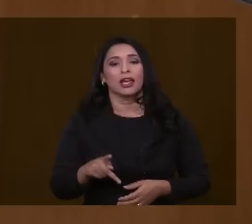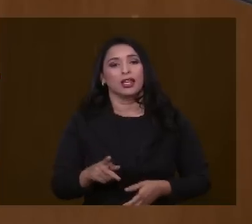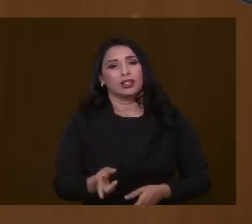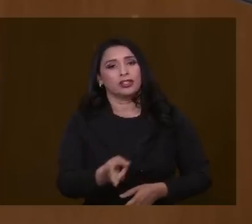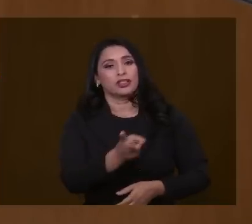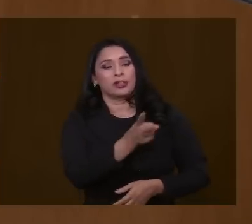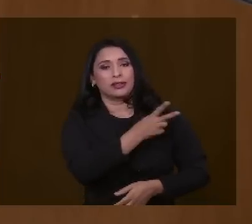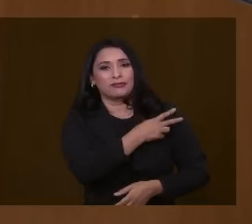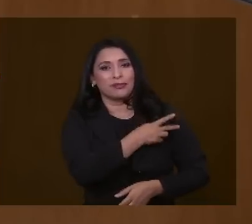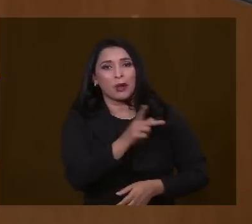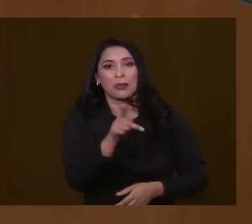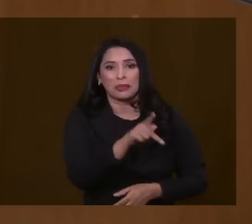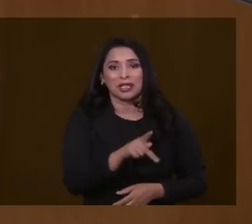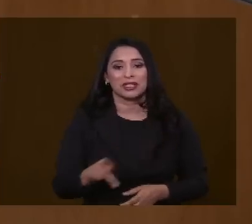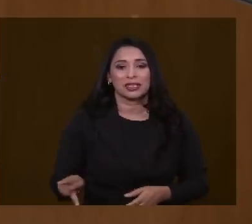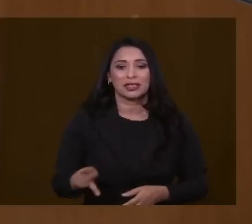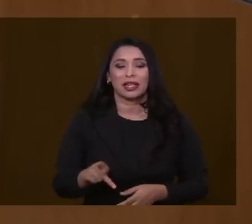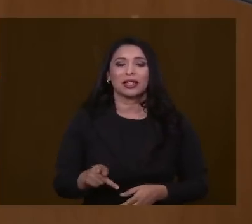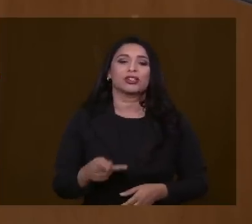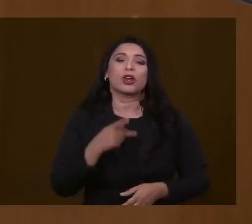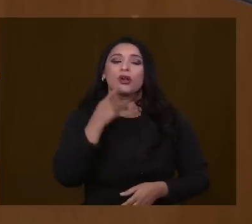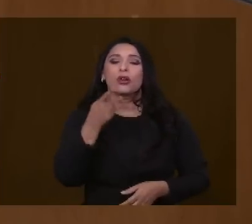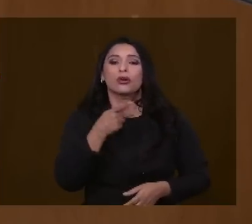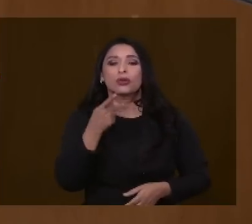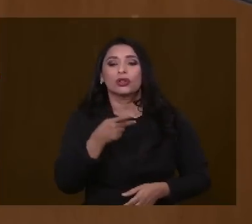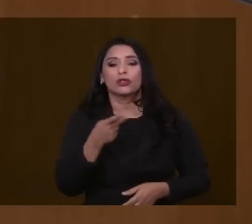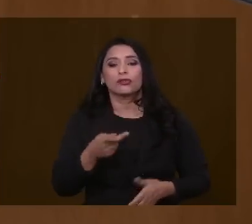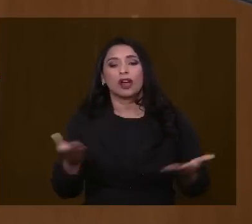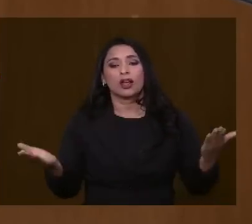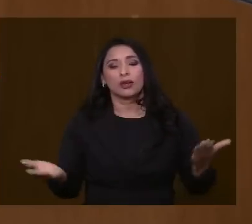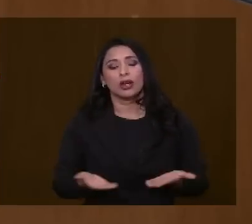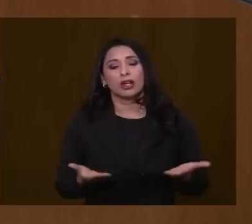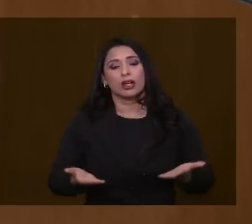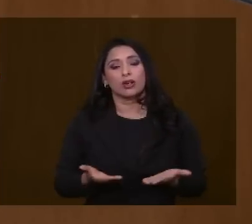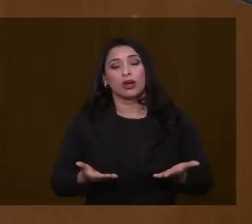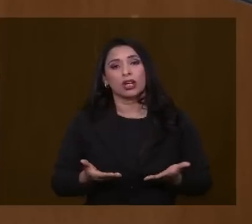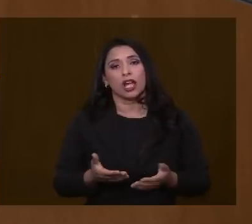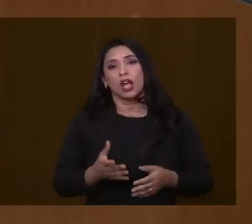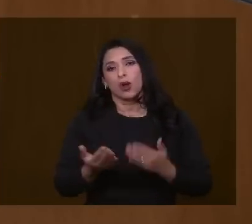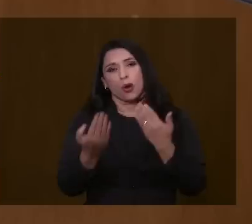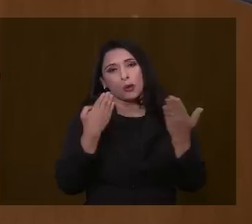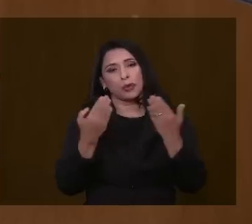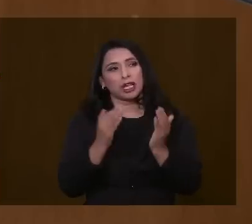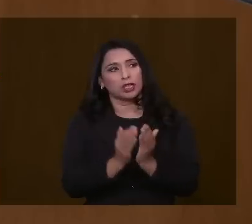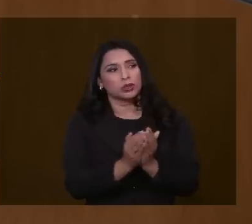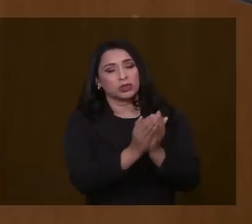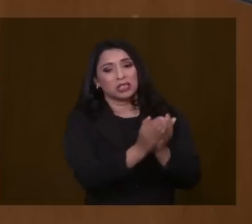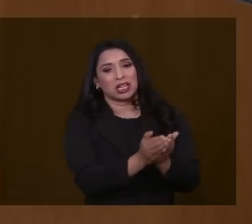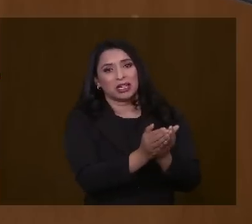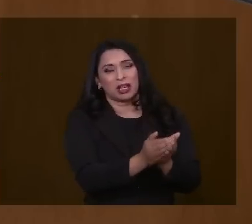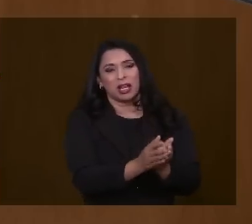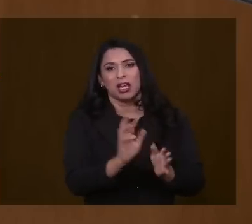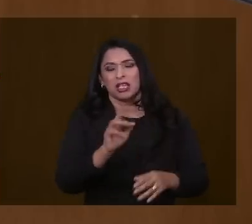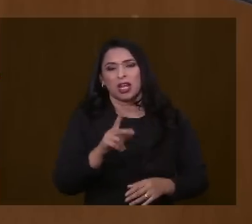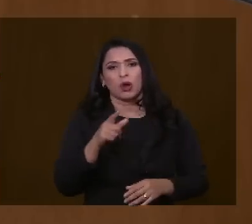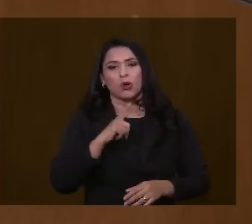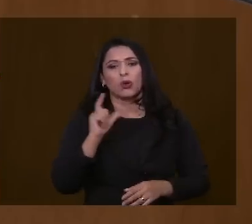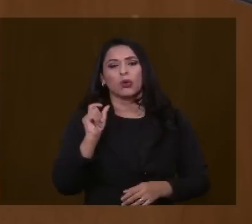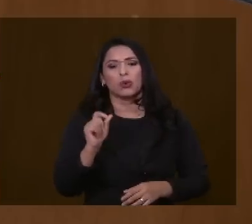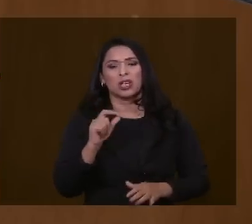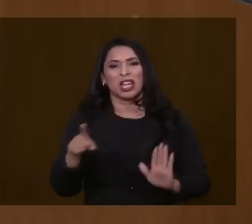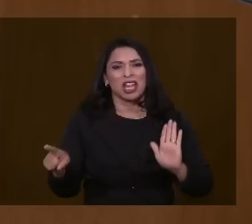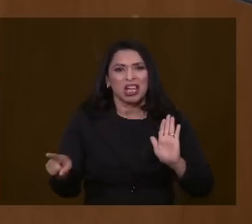Excelência em muito distanciam-se, já que estamos a falar de navios, do negativismo do velho do